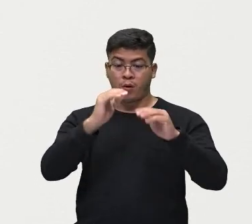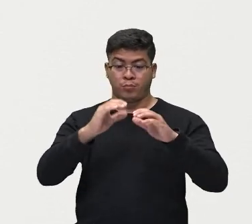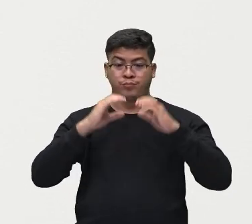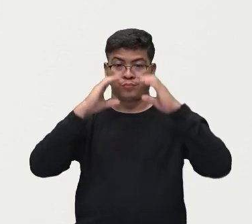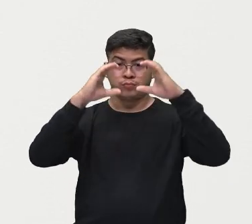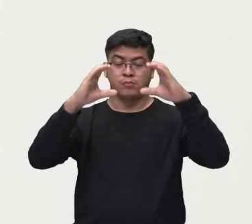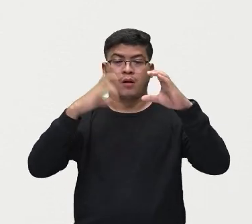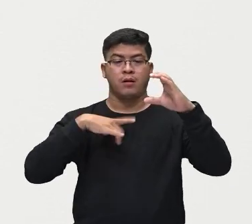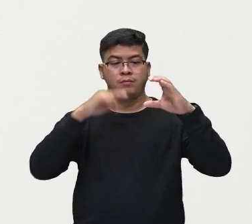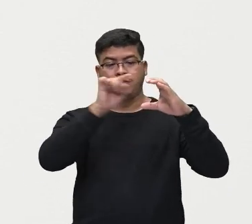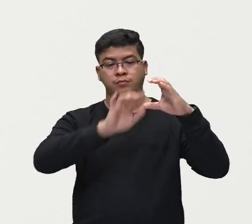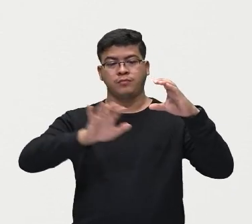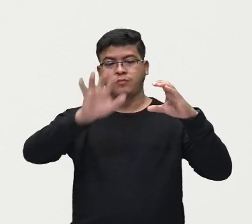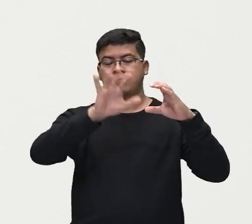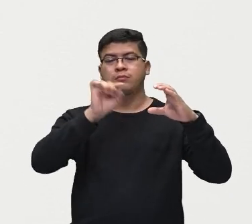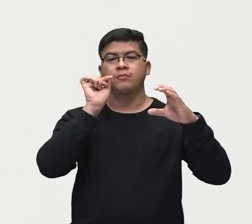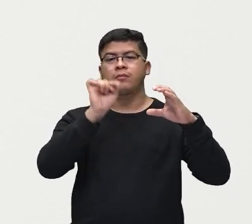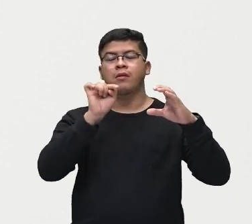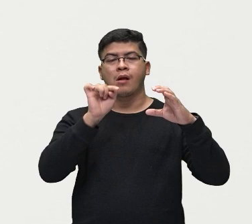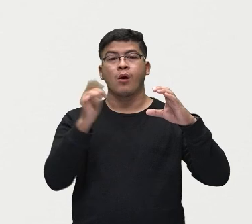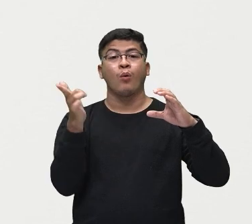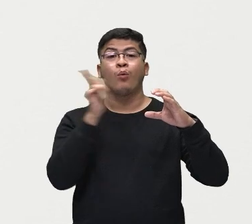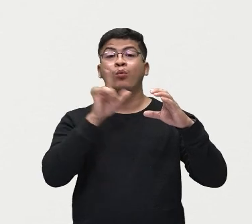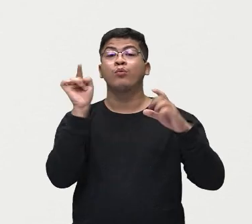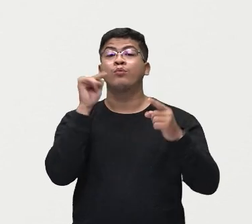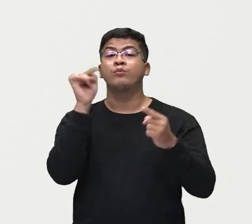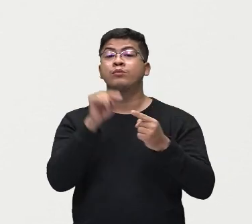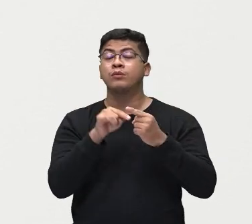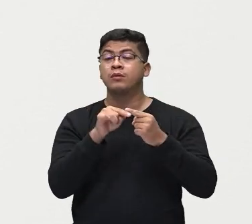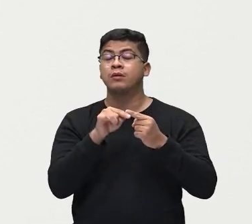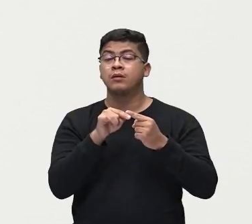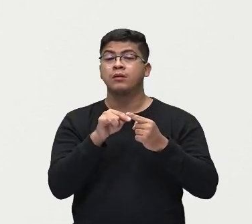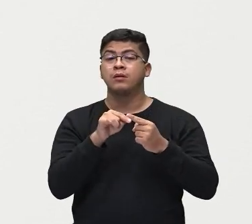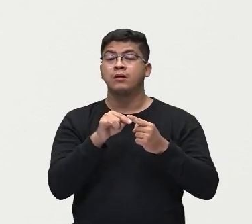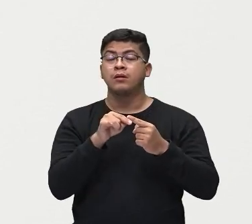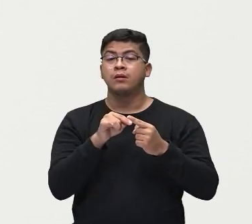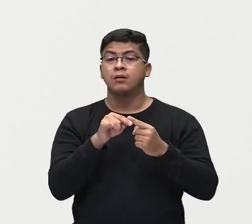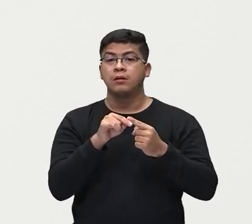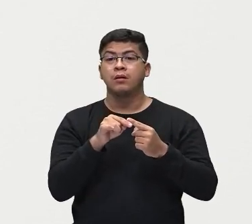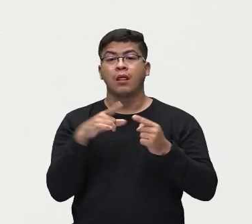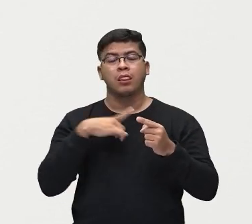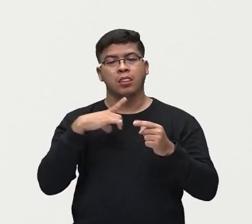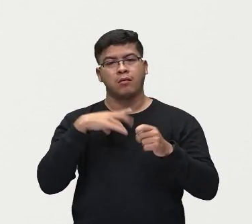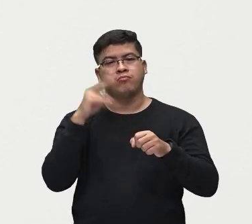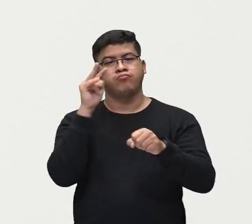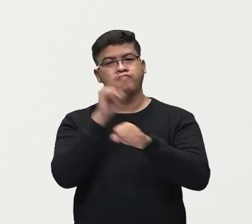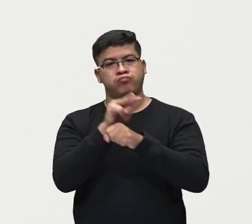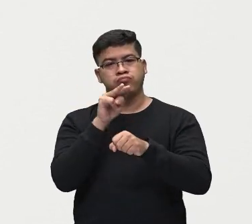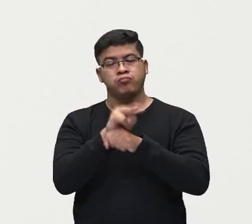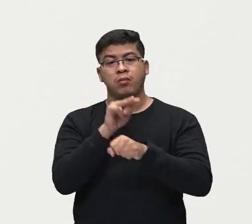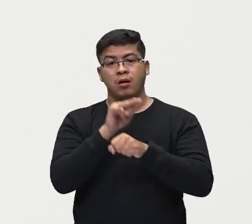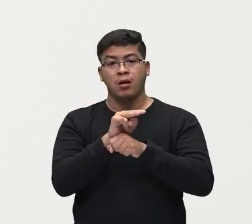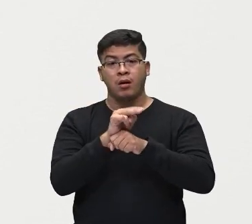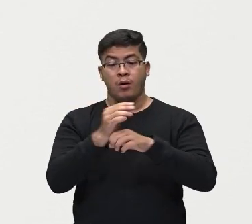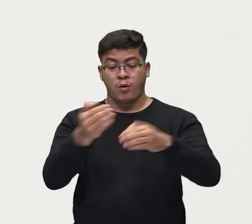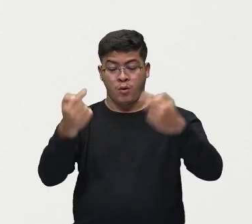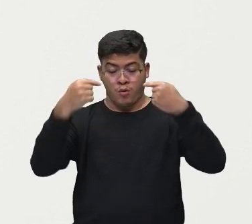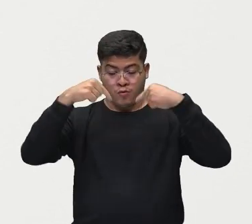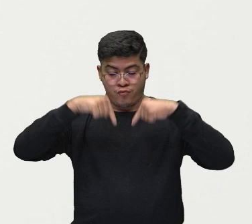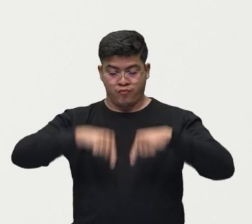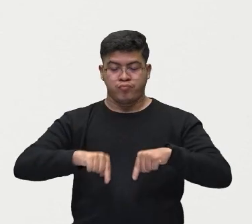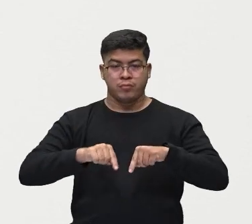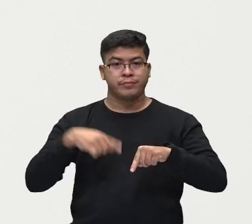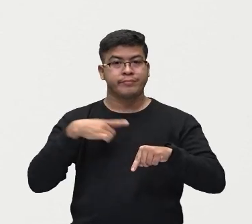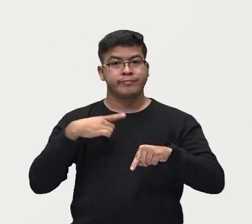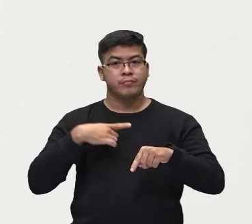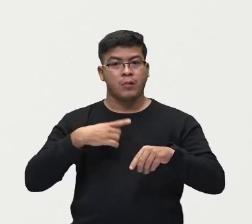da geladeira, com a finalidade de resfriar também o que está na parte